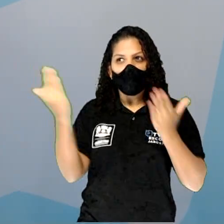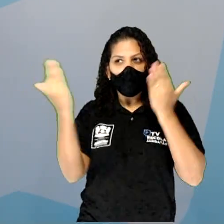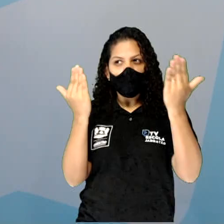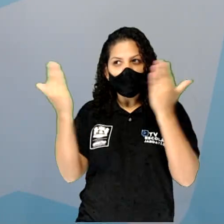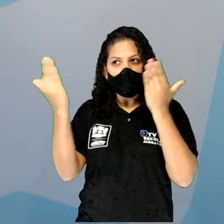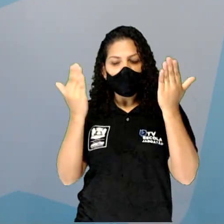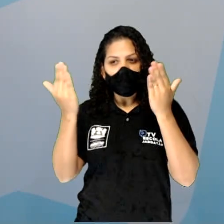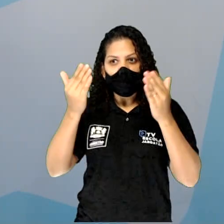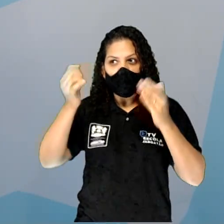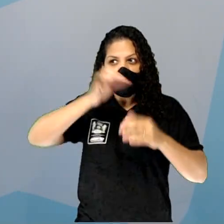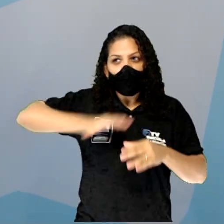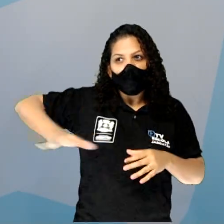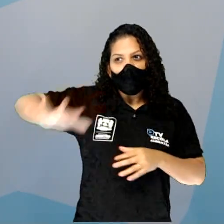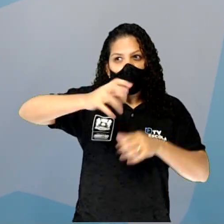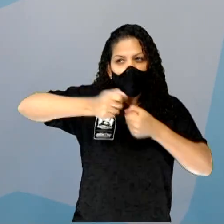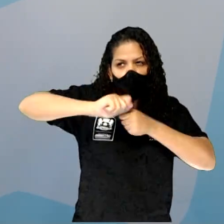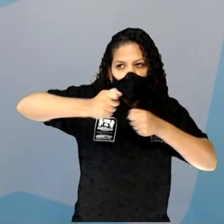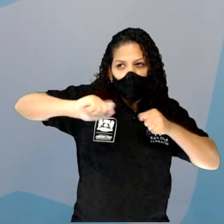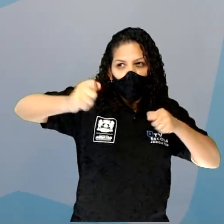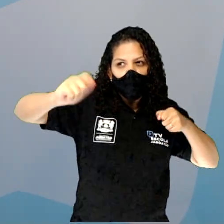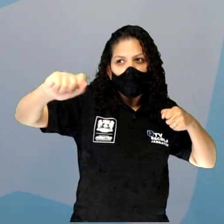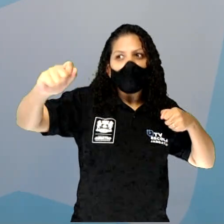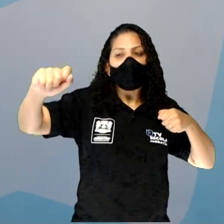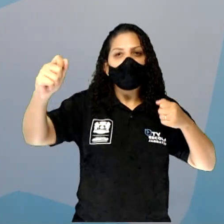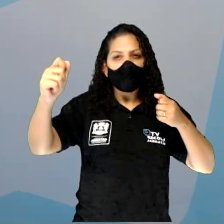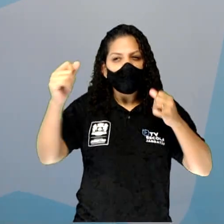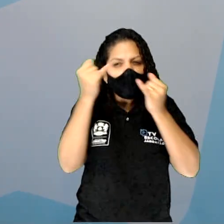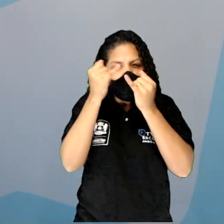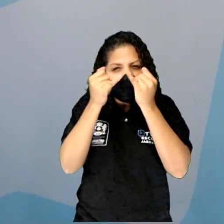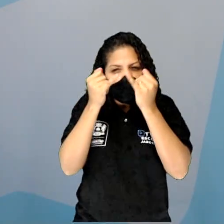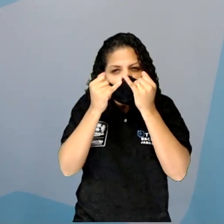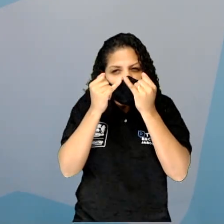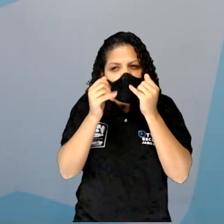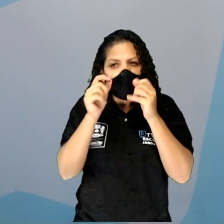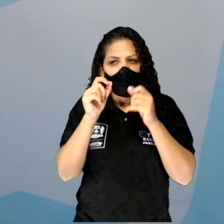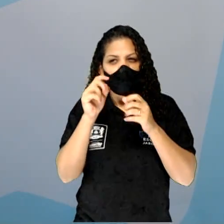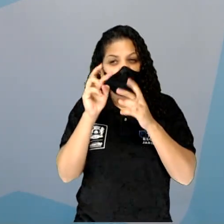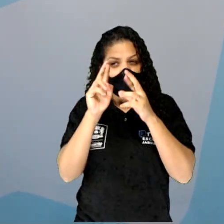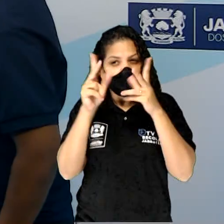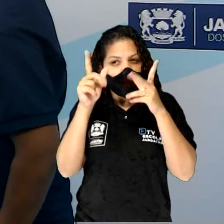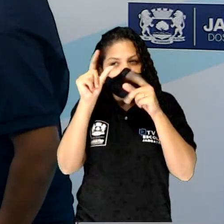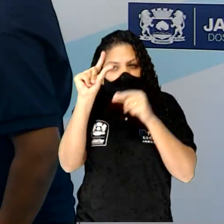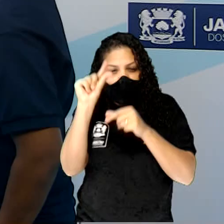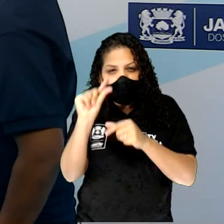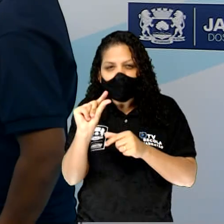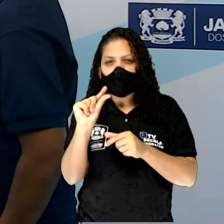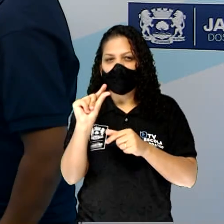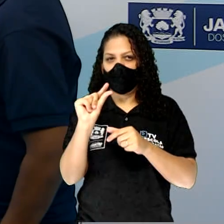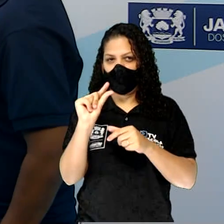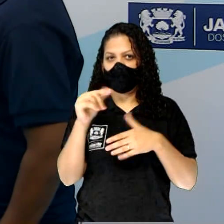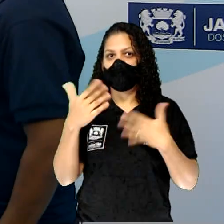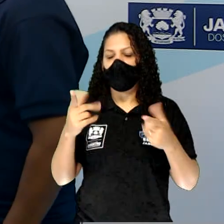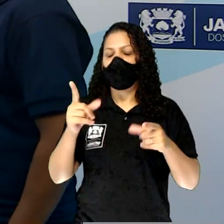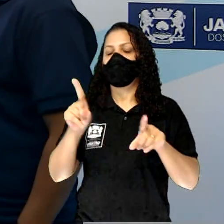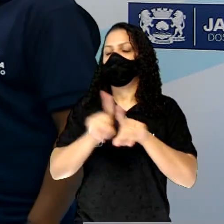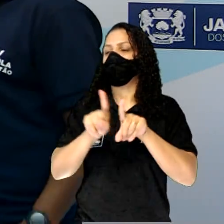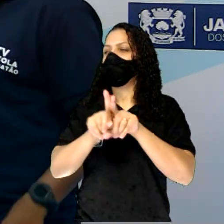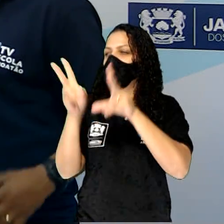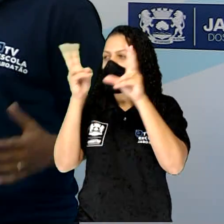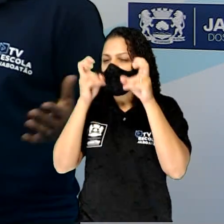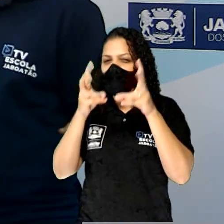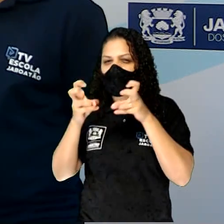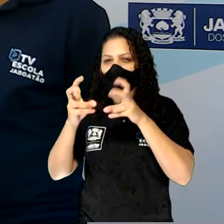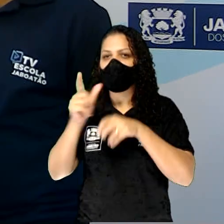relação à extensão territorial. Aqui você observa que nós vamos ter aqui o Oceano Pacífico, que